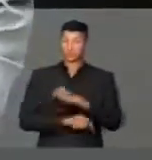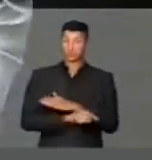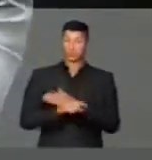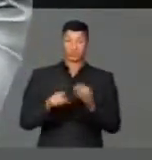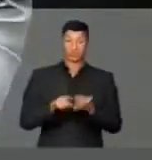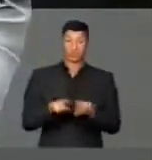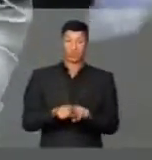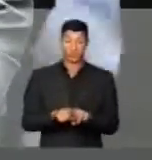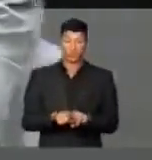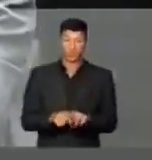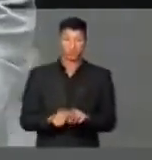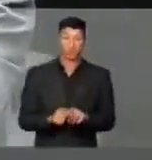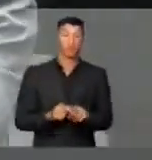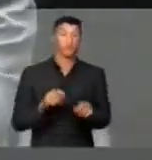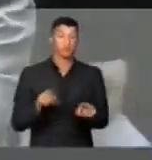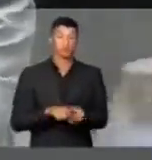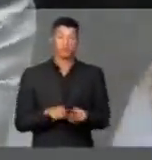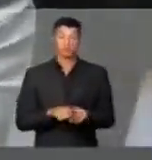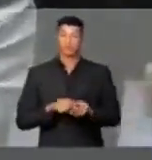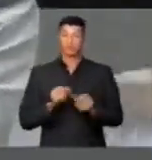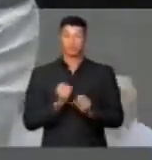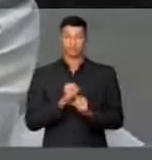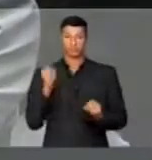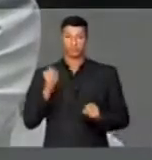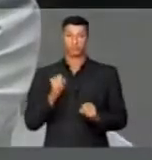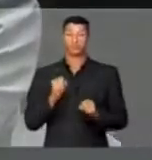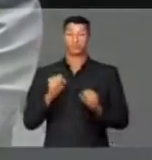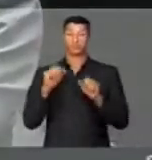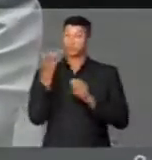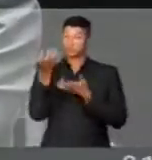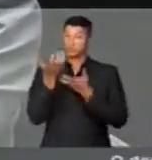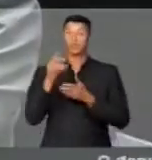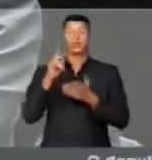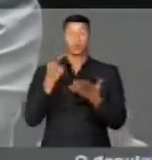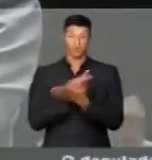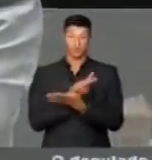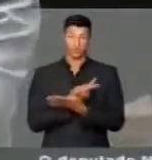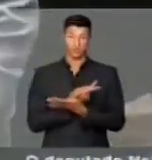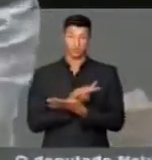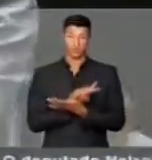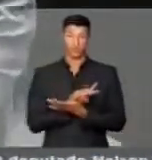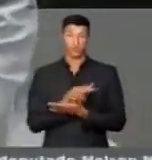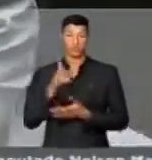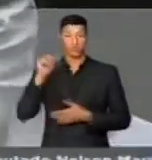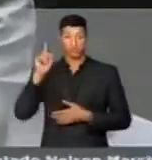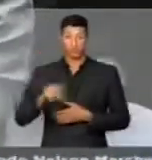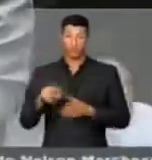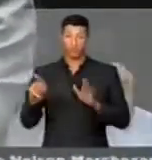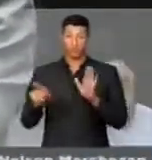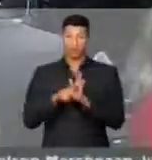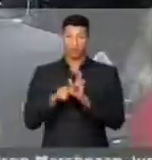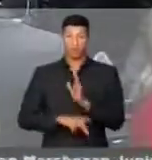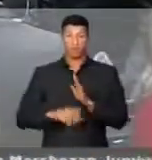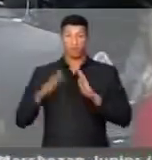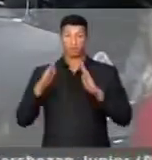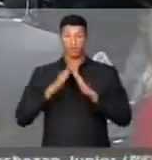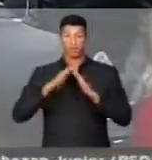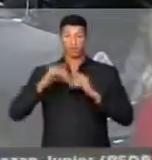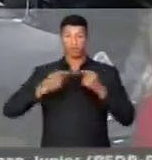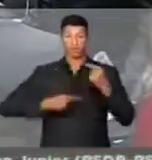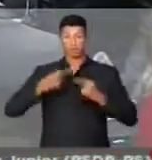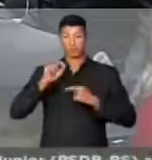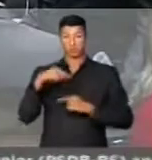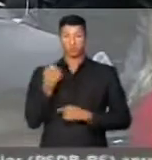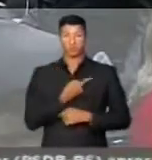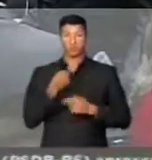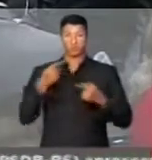e bastante robusto, assim o quiser, isso acontece. Isso é próprio de uma casa política. O que